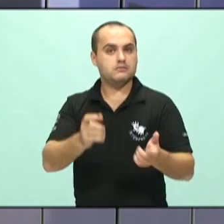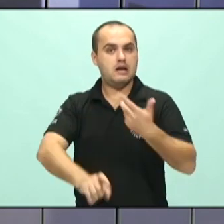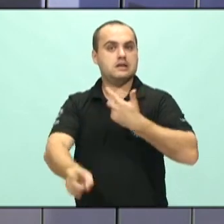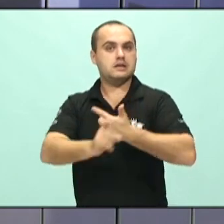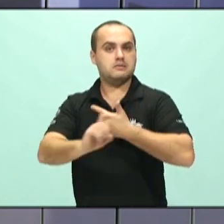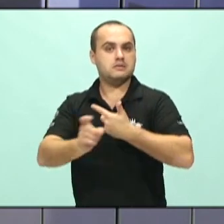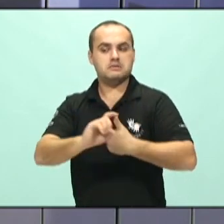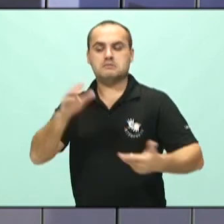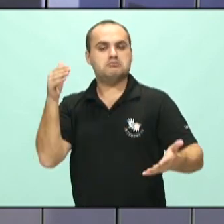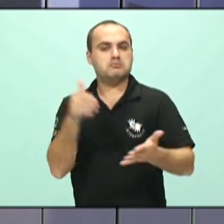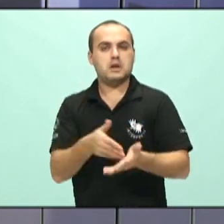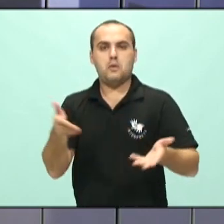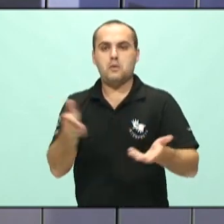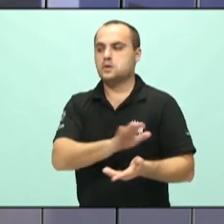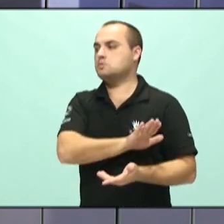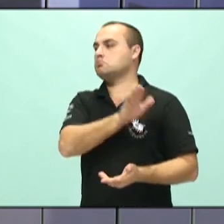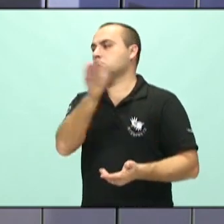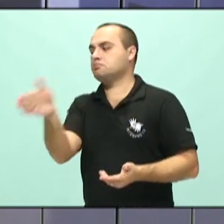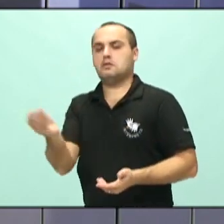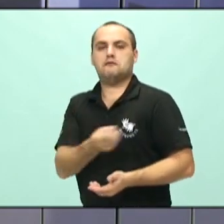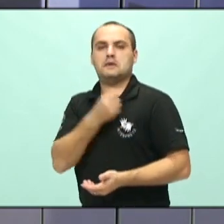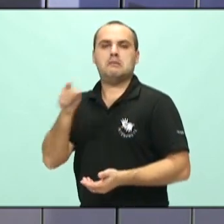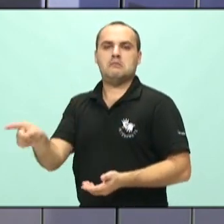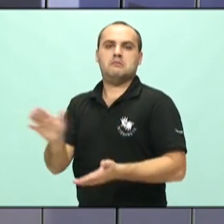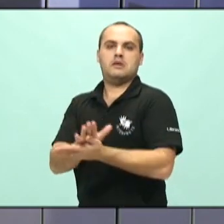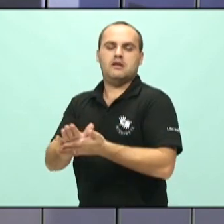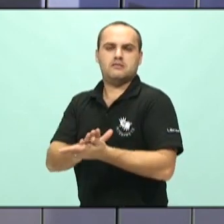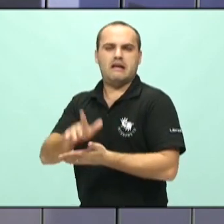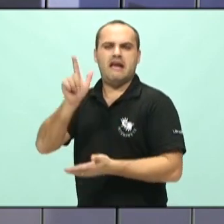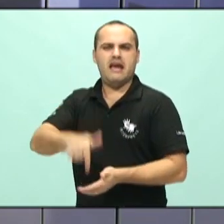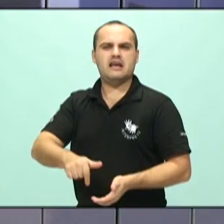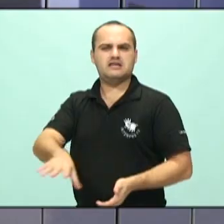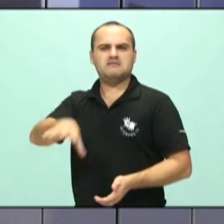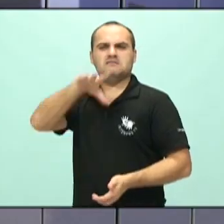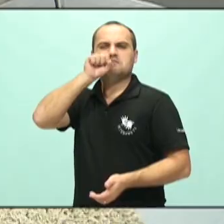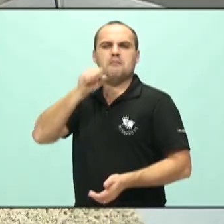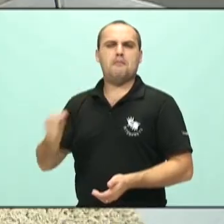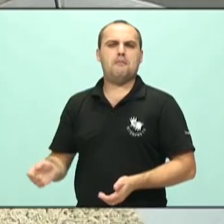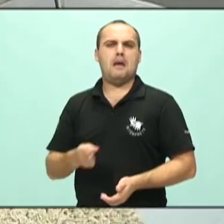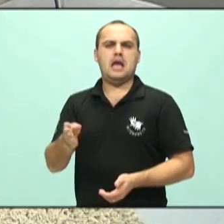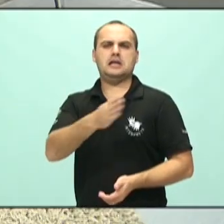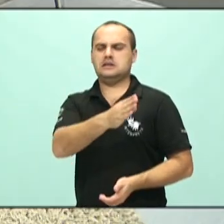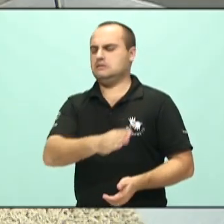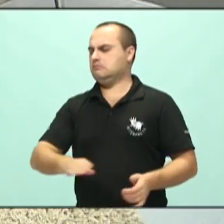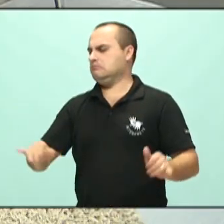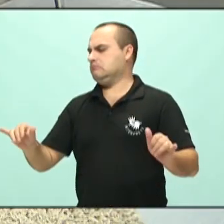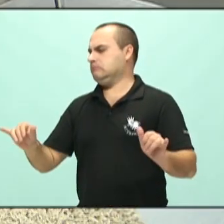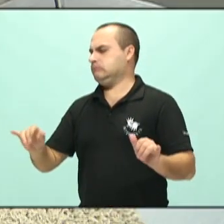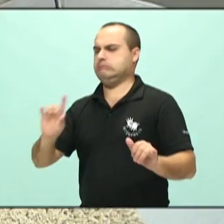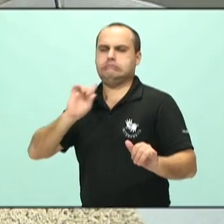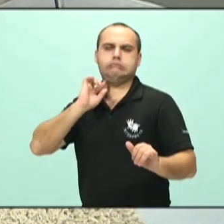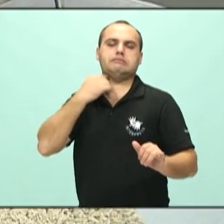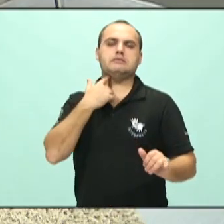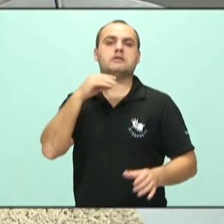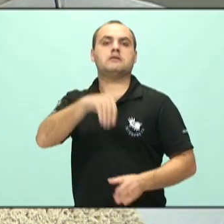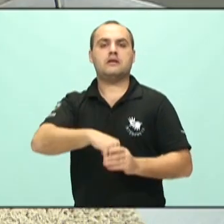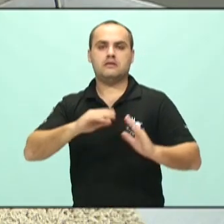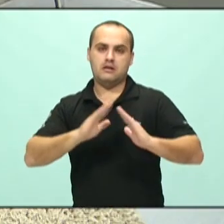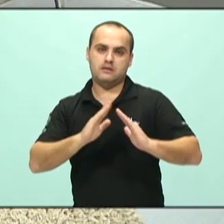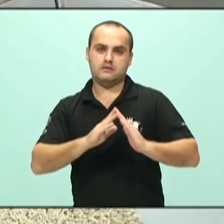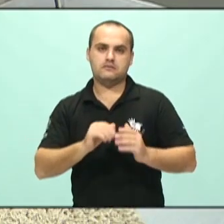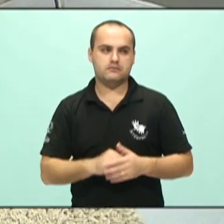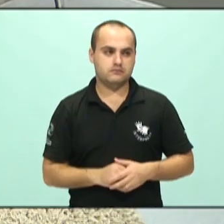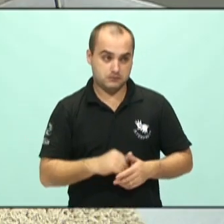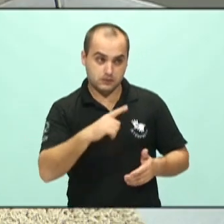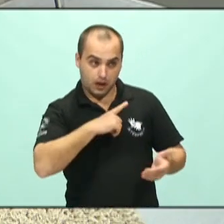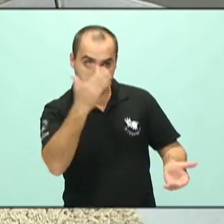sentir na pele, sentir o que as pessoas estão sentindo, que é peixe podre dentro das suas casas. Mas ainda tem questões judiciais ainda com